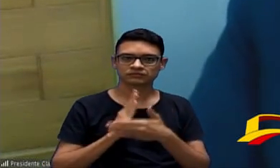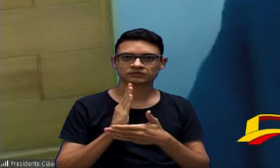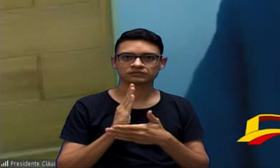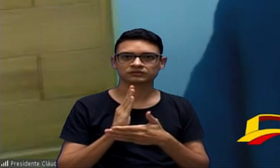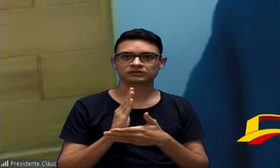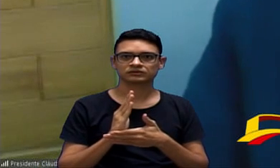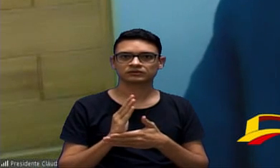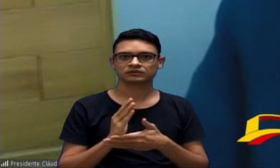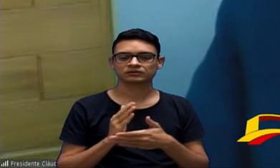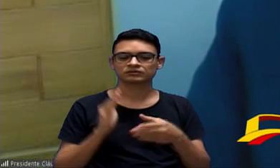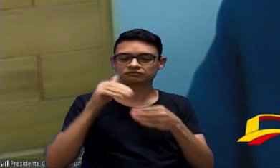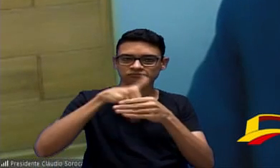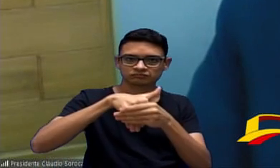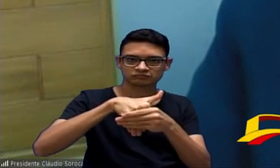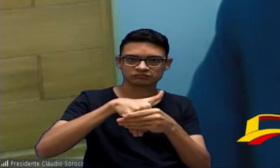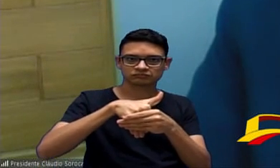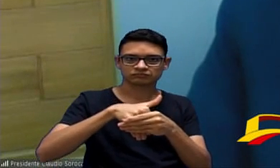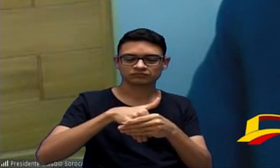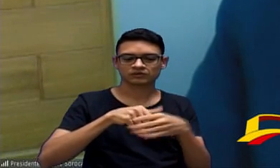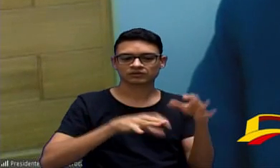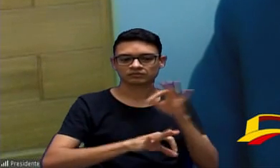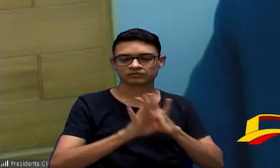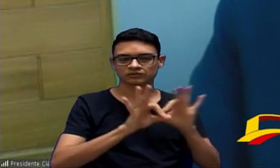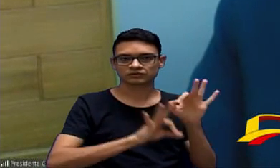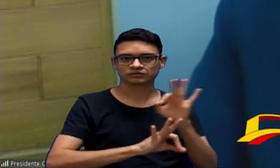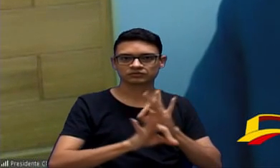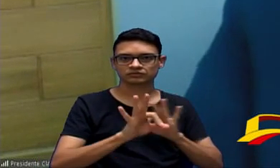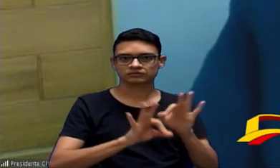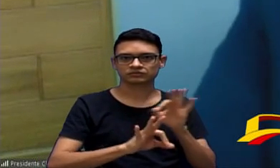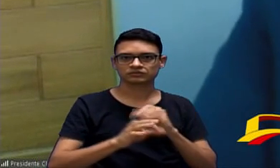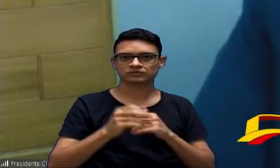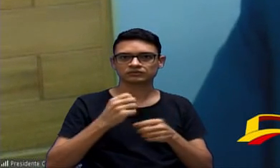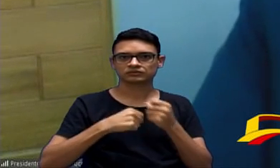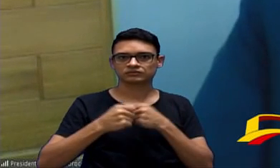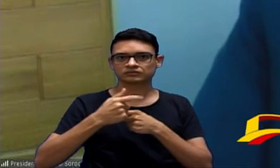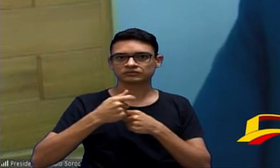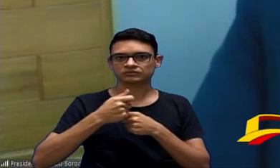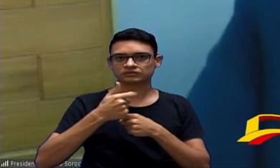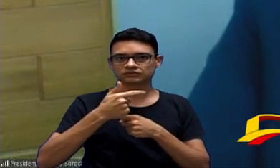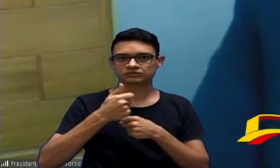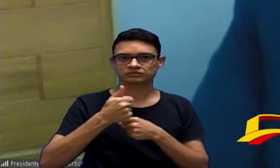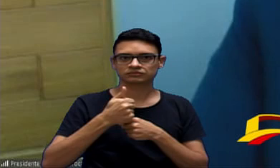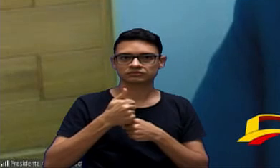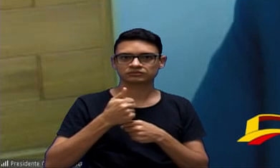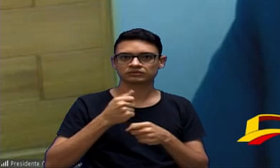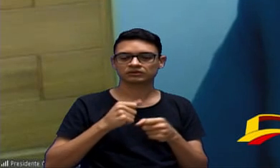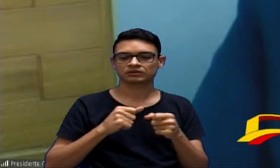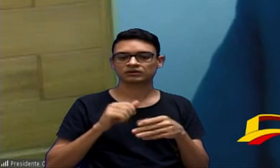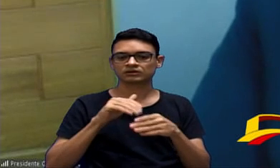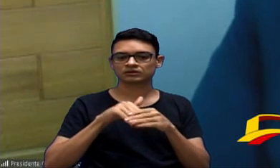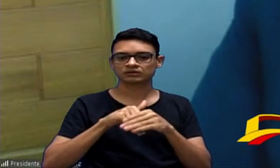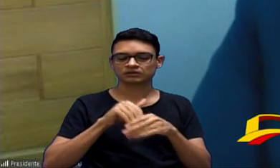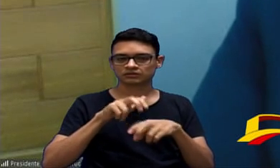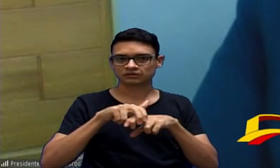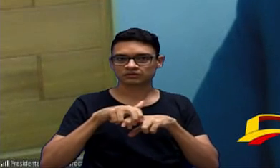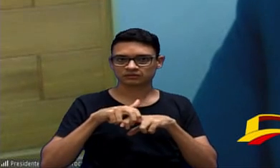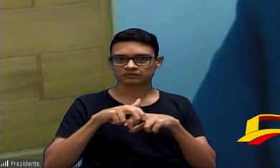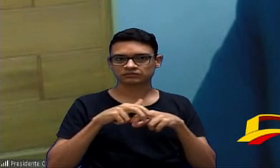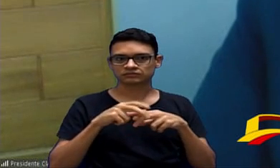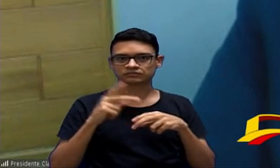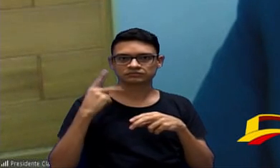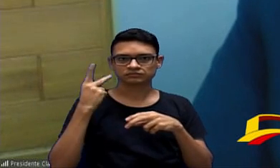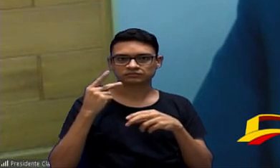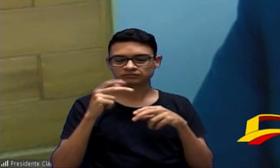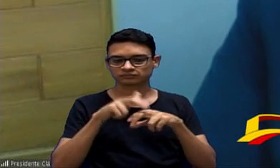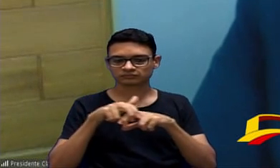Eu coloco em votação o projeto 218/21. Em votação, os vereadores que concordam, permaneçam como estão, os contrários não